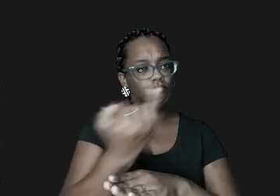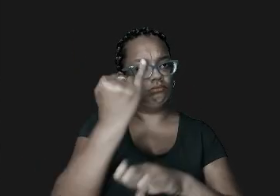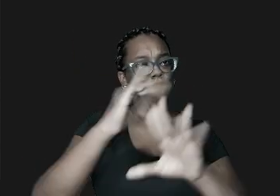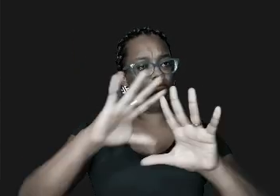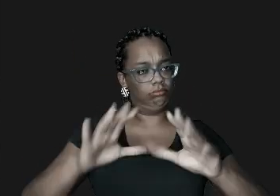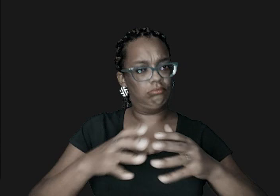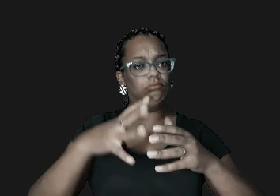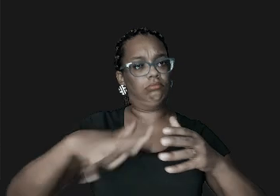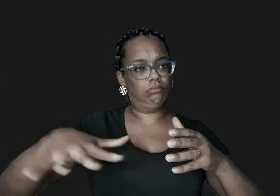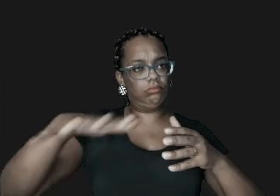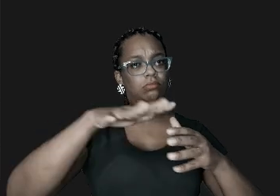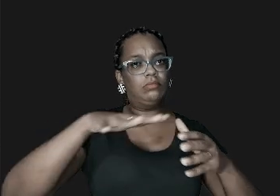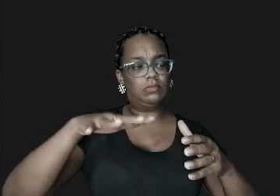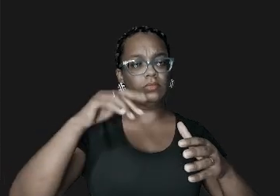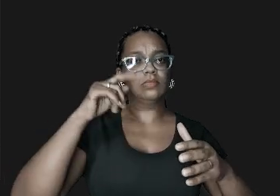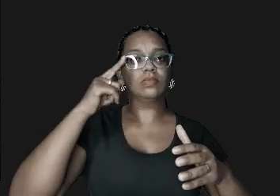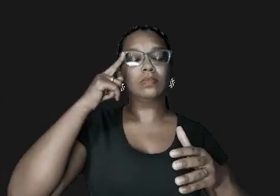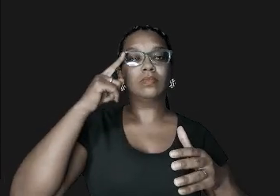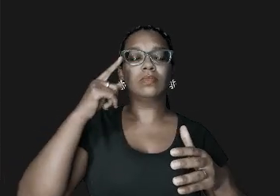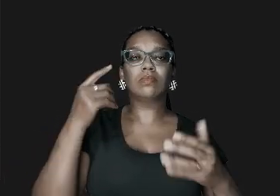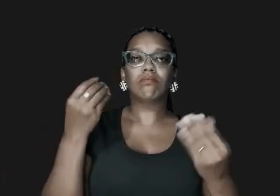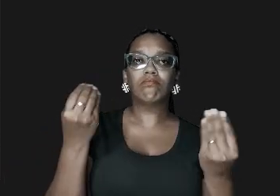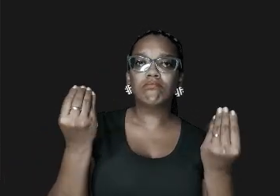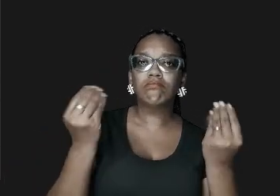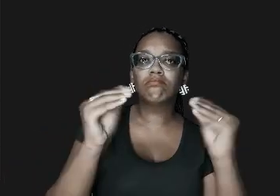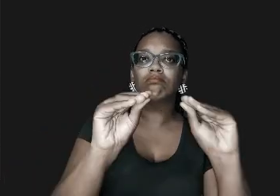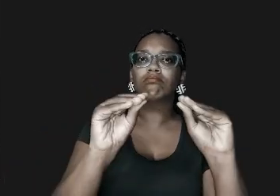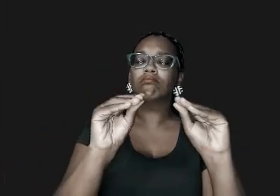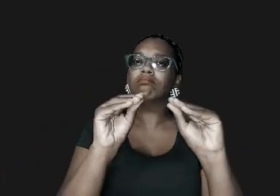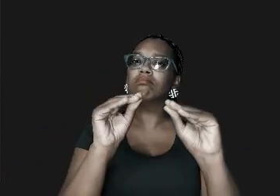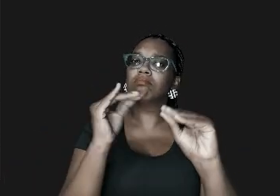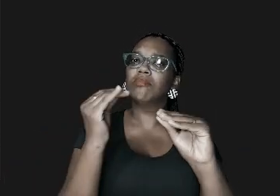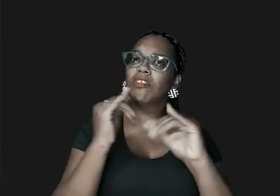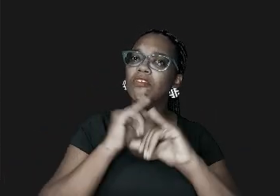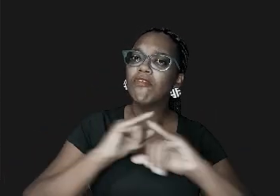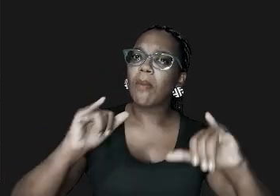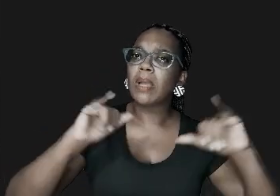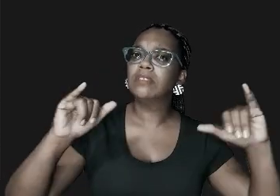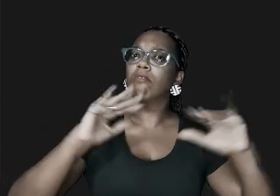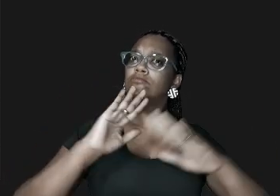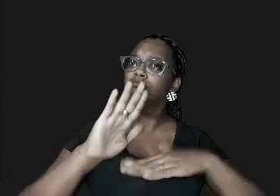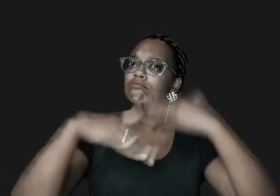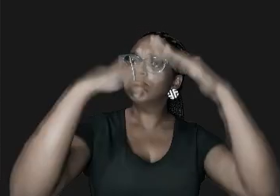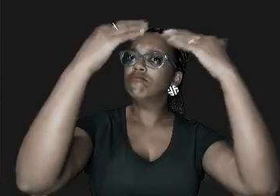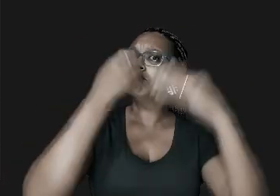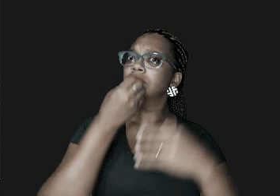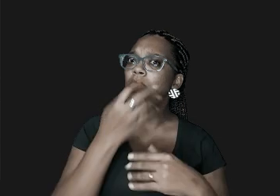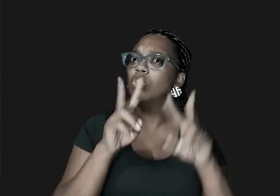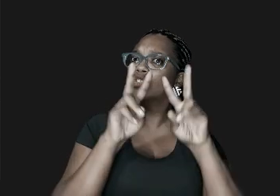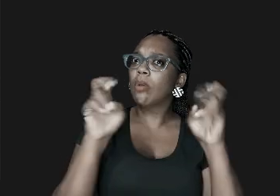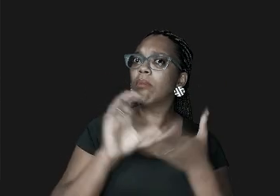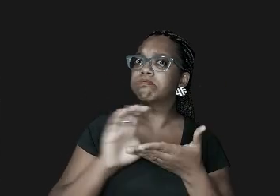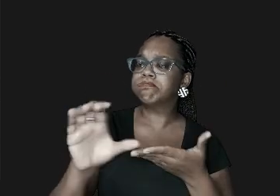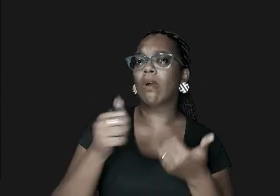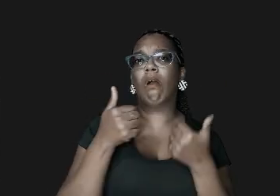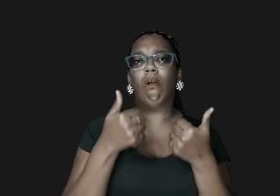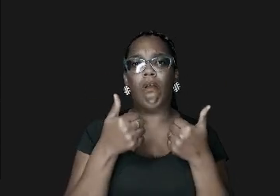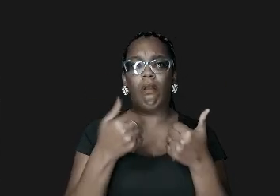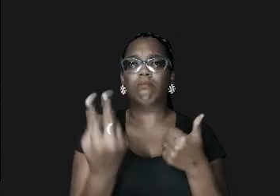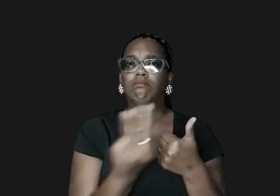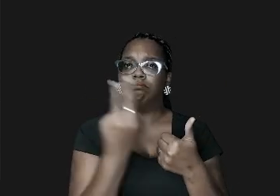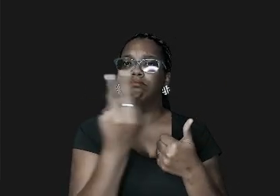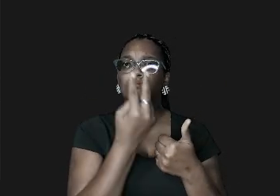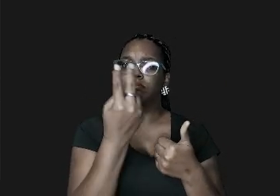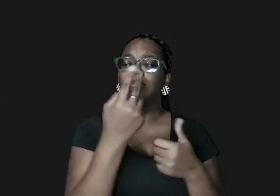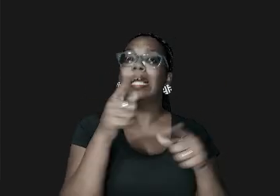aqueles que de fato prestam serviço importantes para comunidade e colocam informações né construtivas e